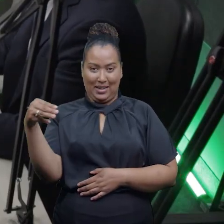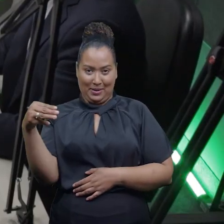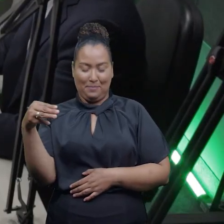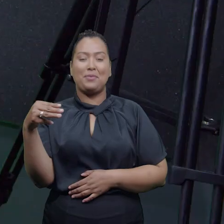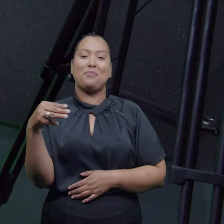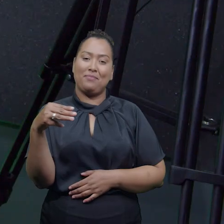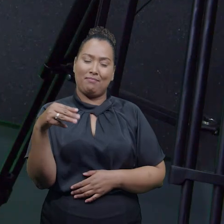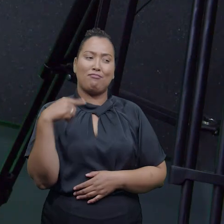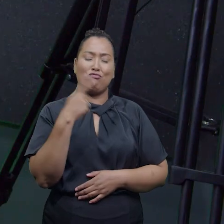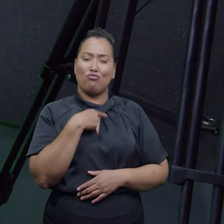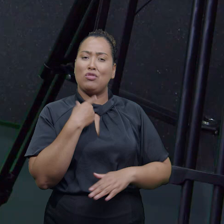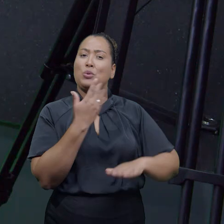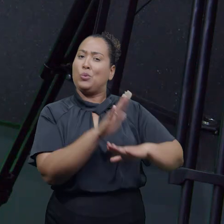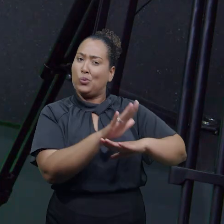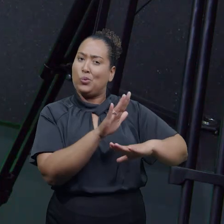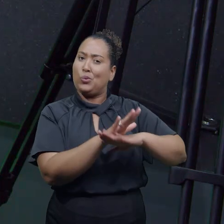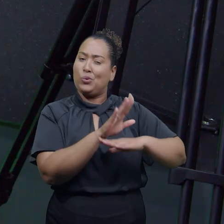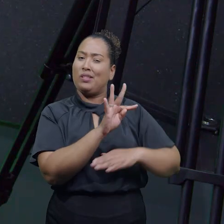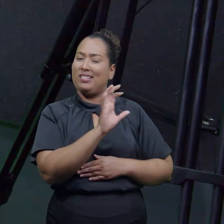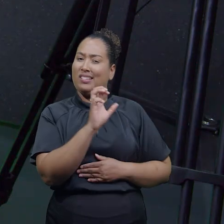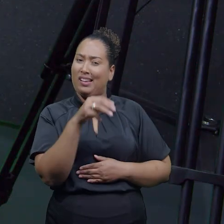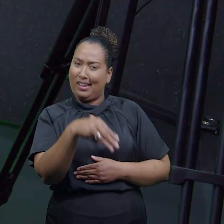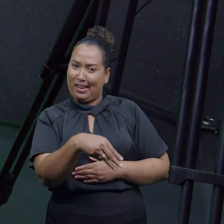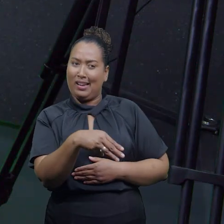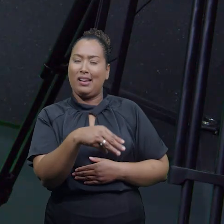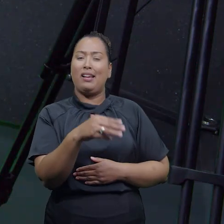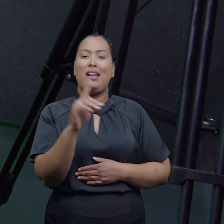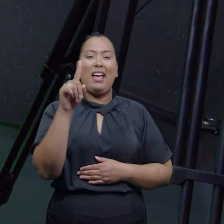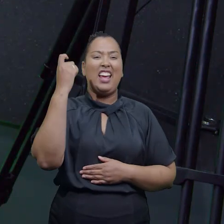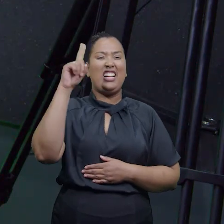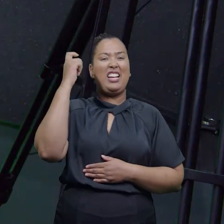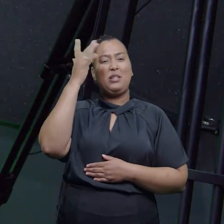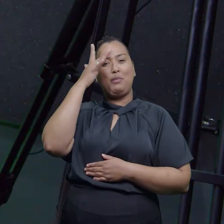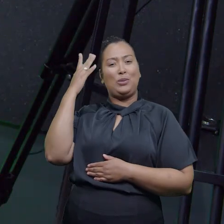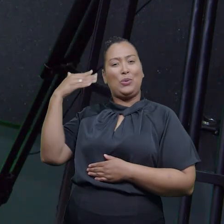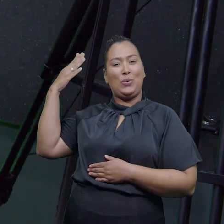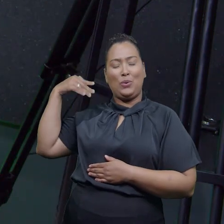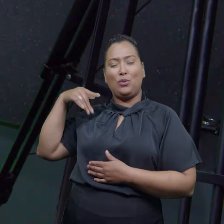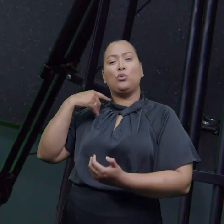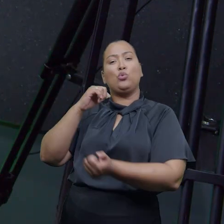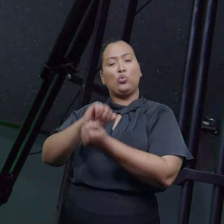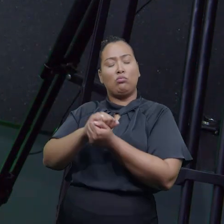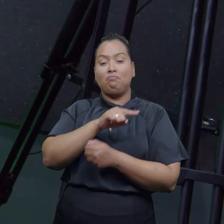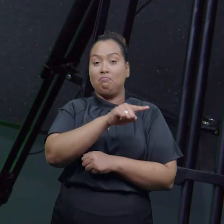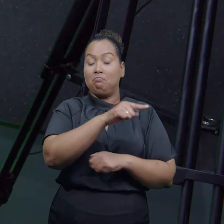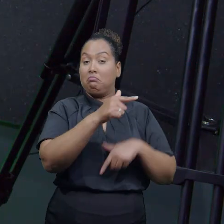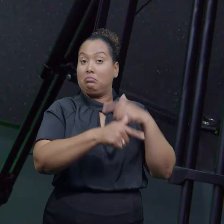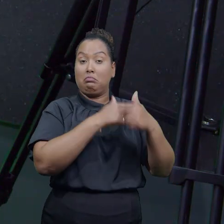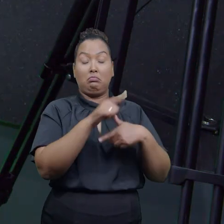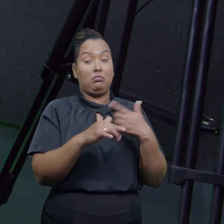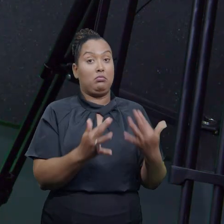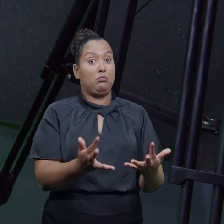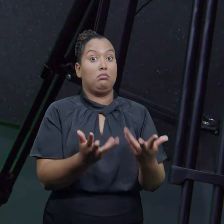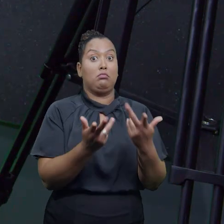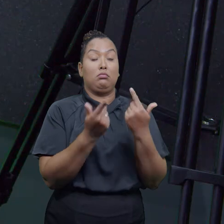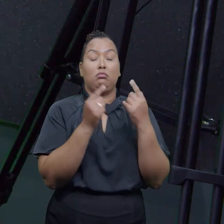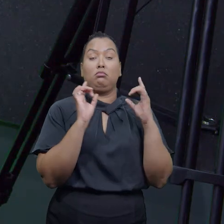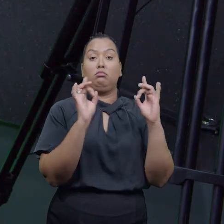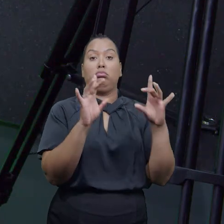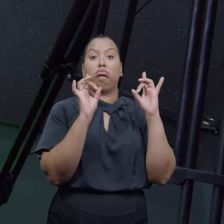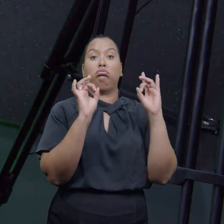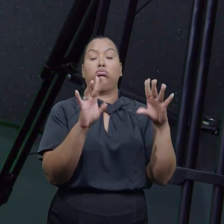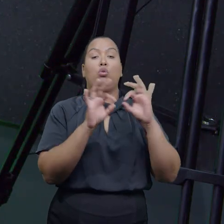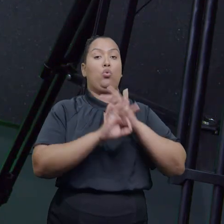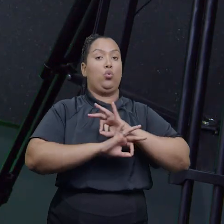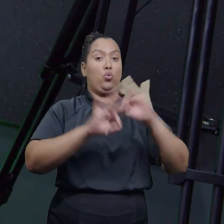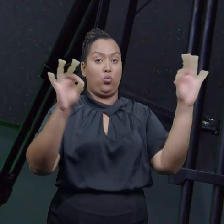Henrique. Então, pude colaborar com o Ministério Público de Contas, o doutor Zé Gustavo Ataíde também. Uma grande instituição com um trabalho